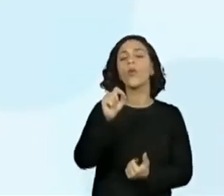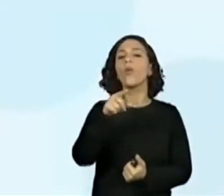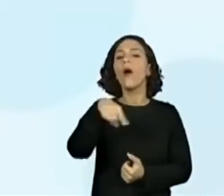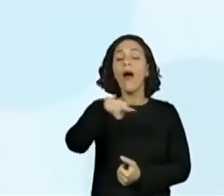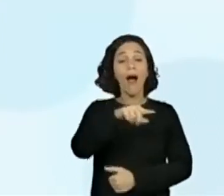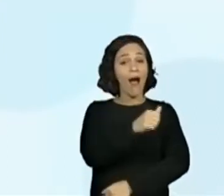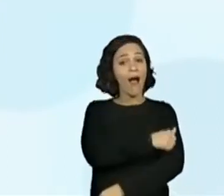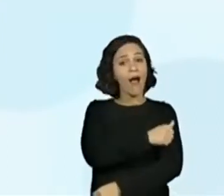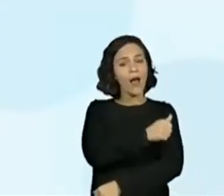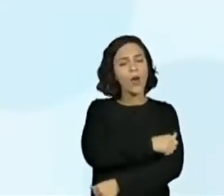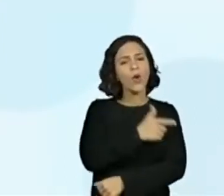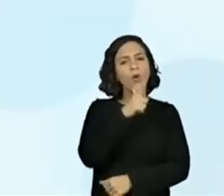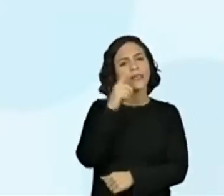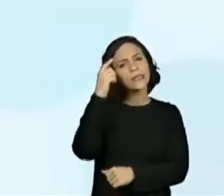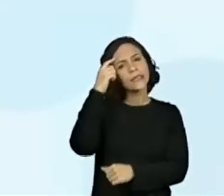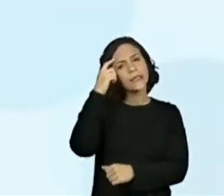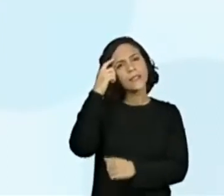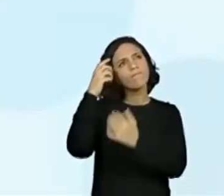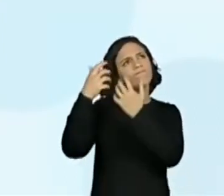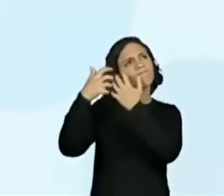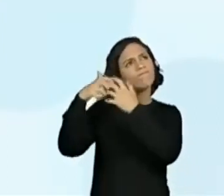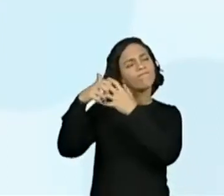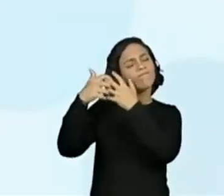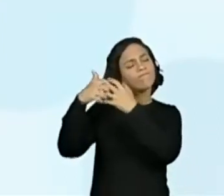estudantes possam pensar aí